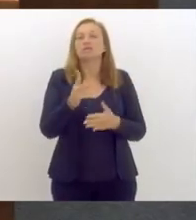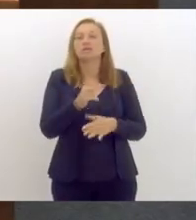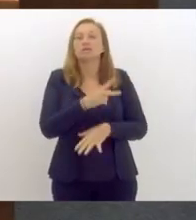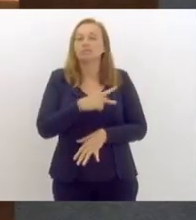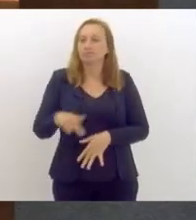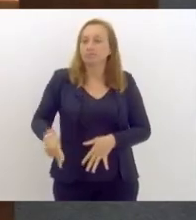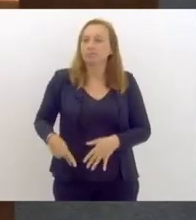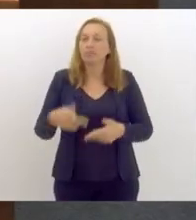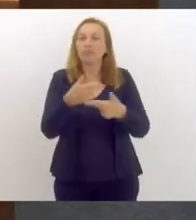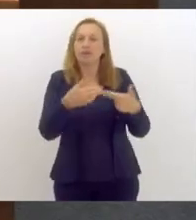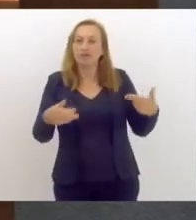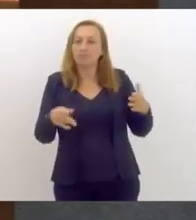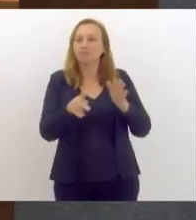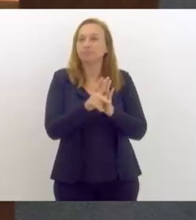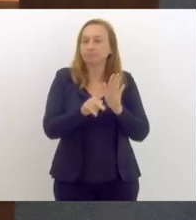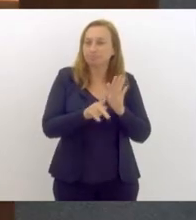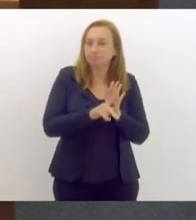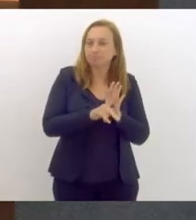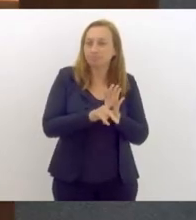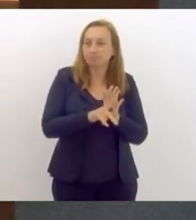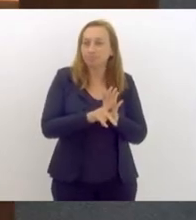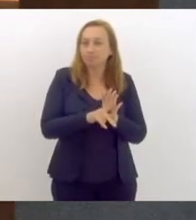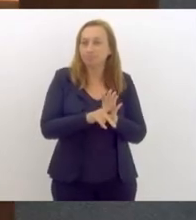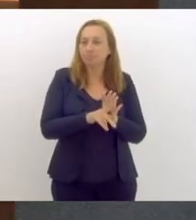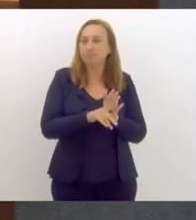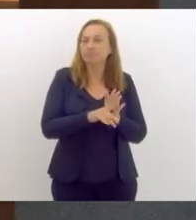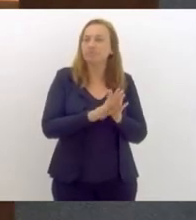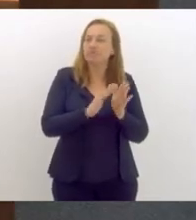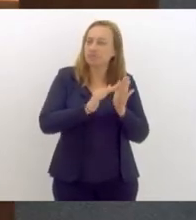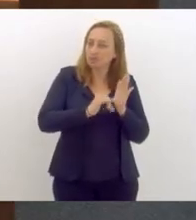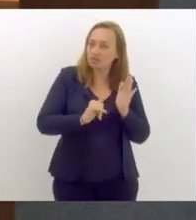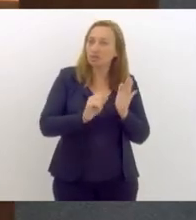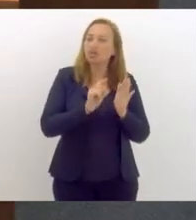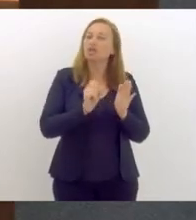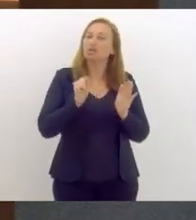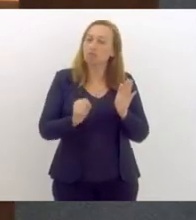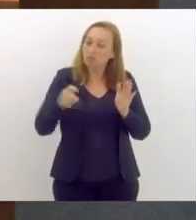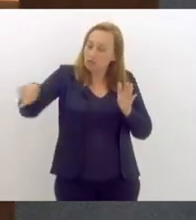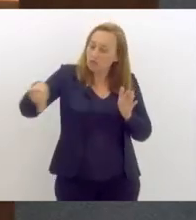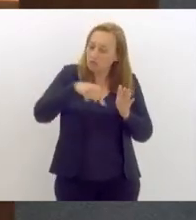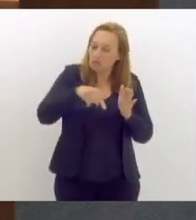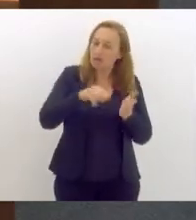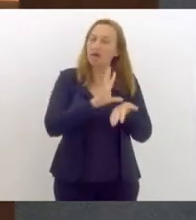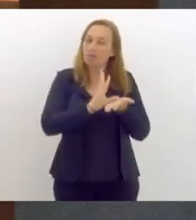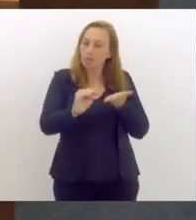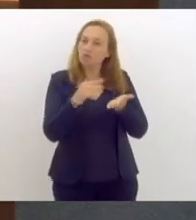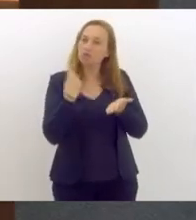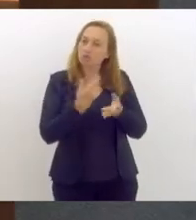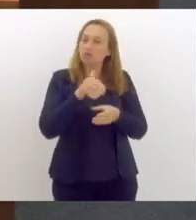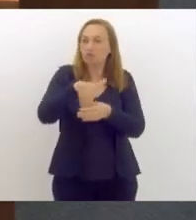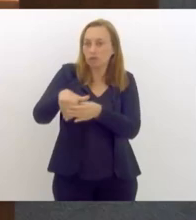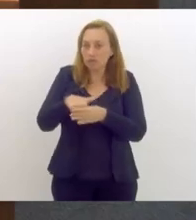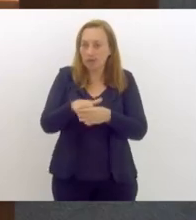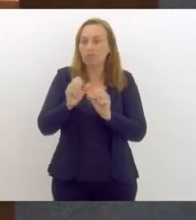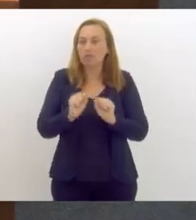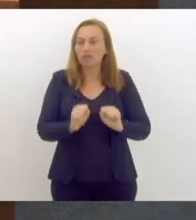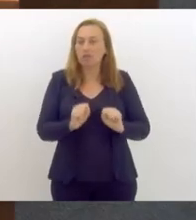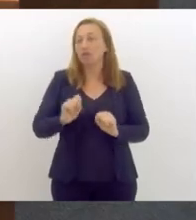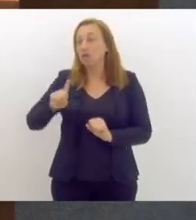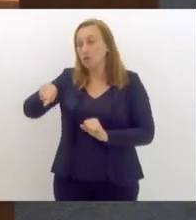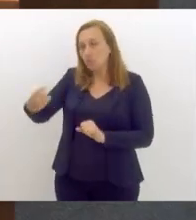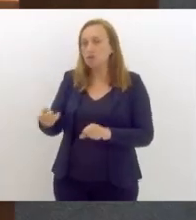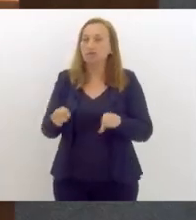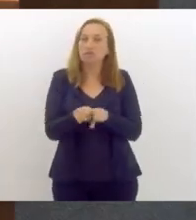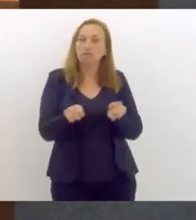vários projetos para serem desarquivados para que possam vir a pauta e a gente votar e um outro elemento que eu queria dizer